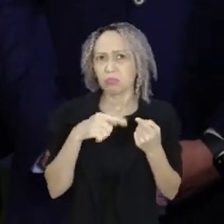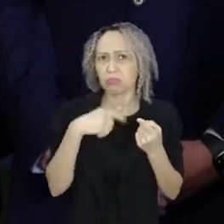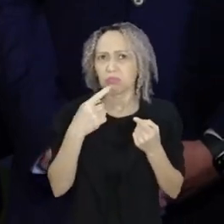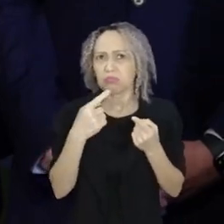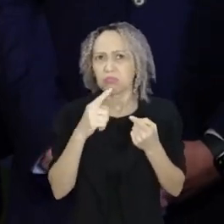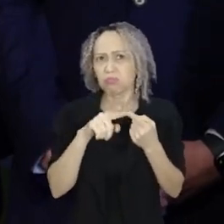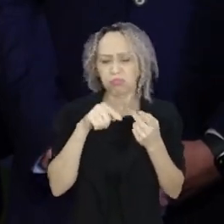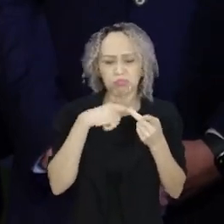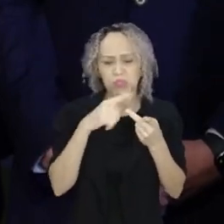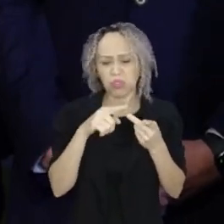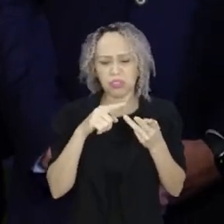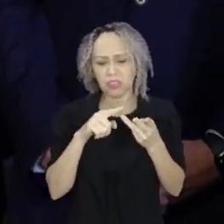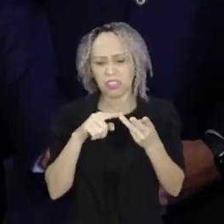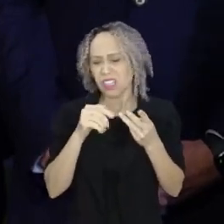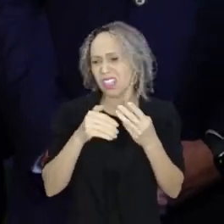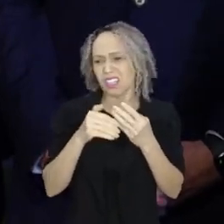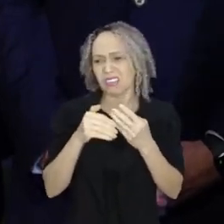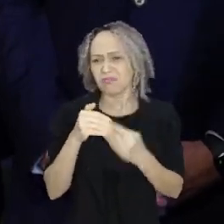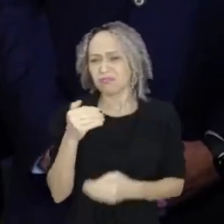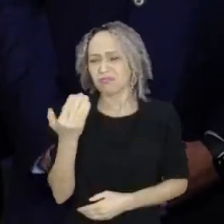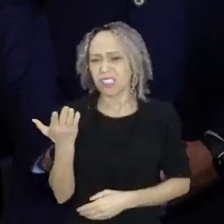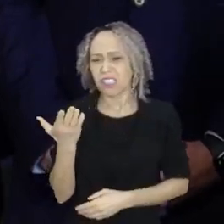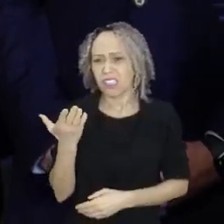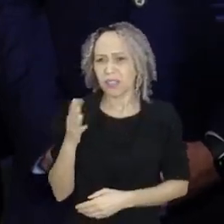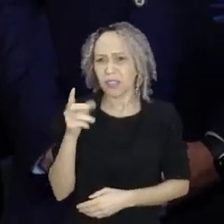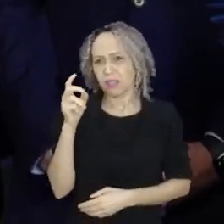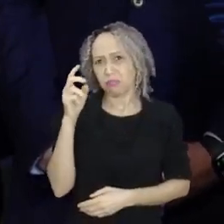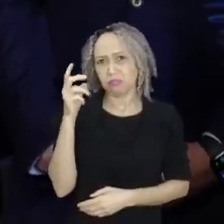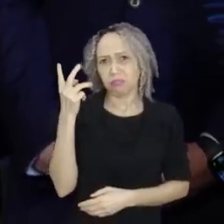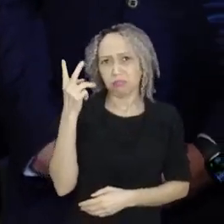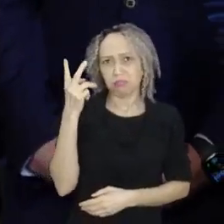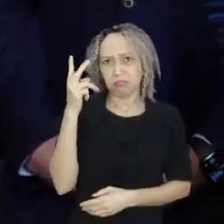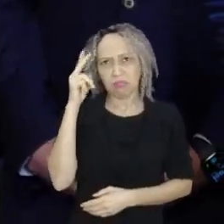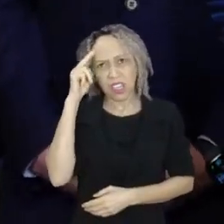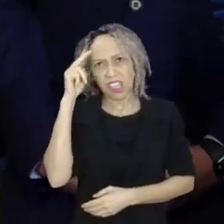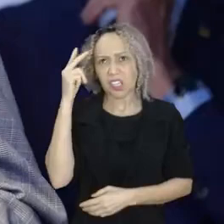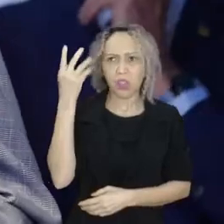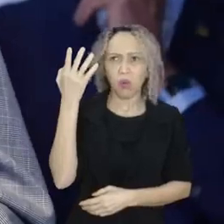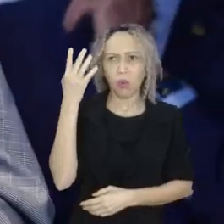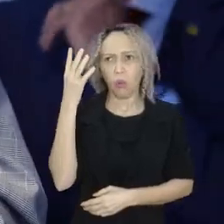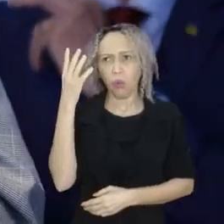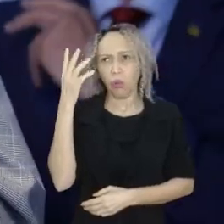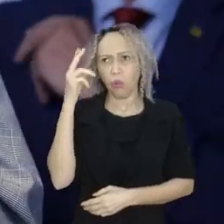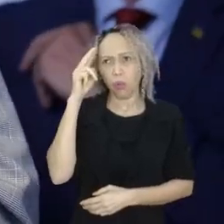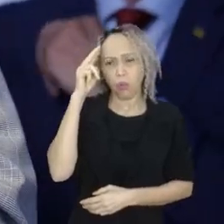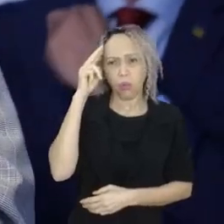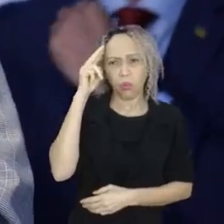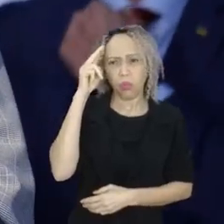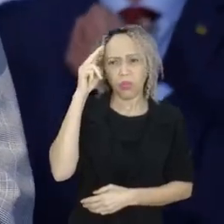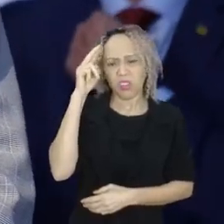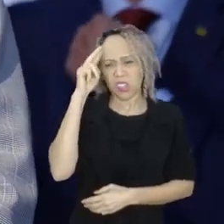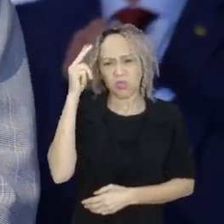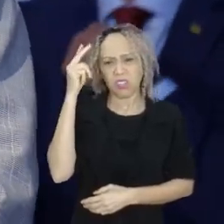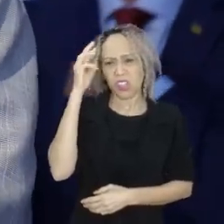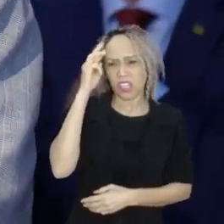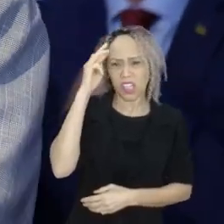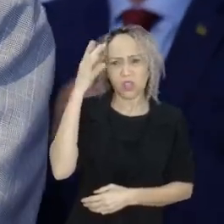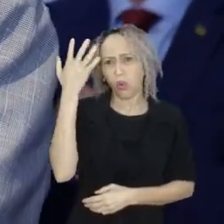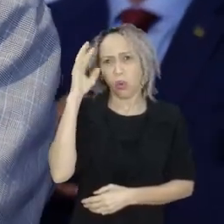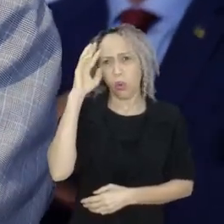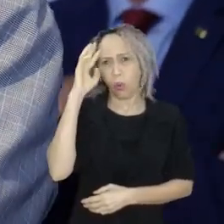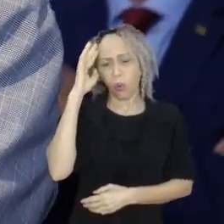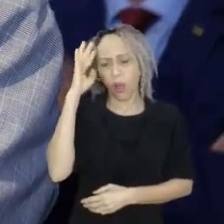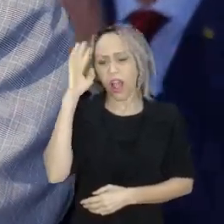para eles o que eu quero que aconteça nesse país. E, ao mesmo tempo, eu pretendo também fazer, logo em seguida, uma reunião com